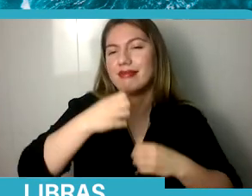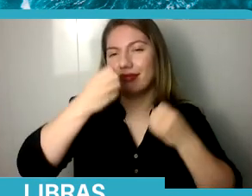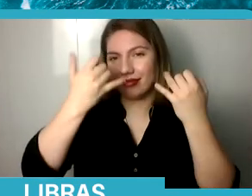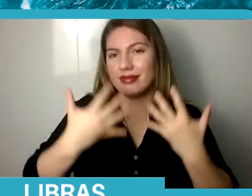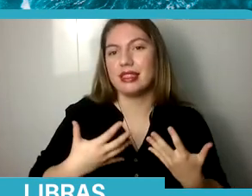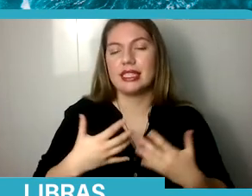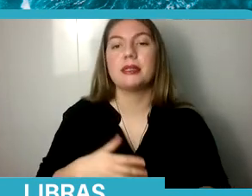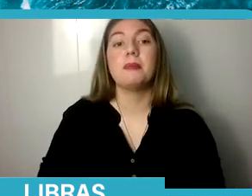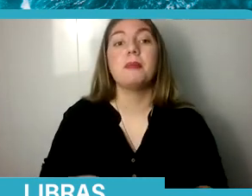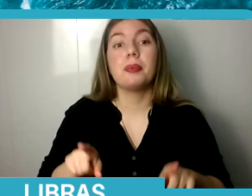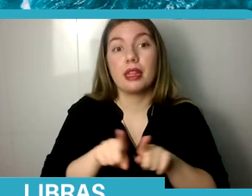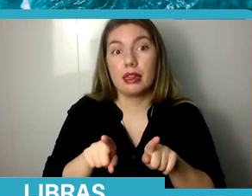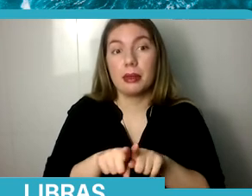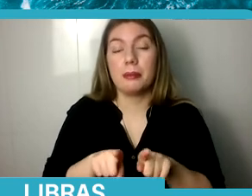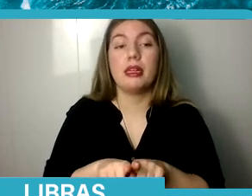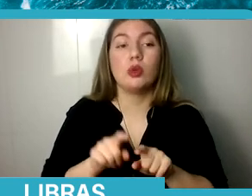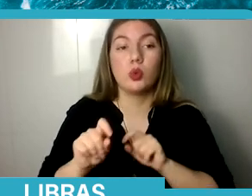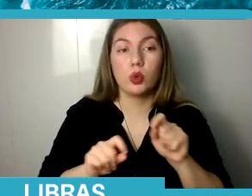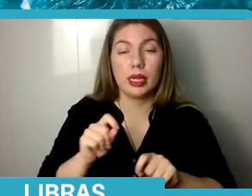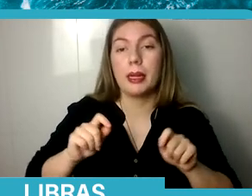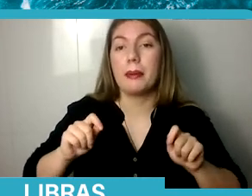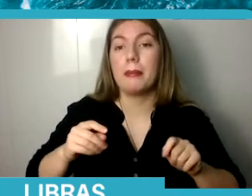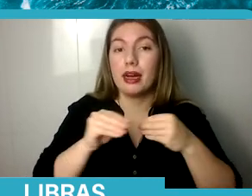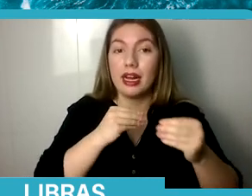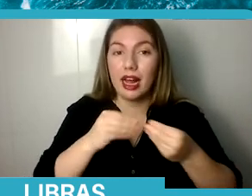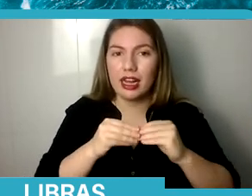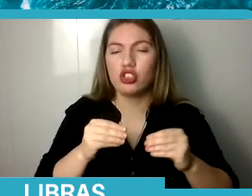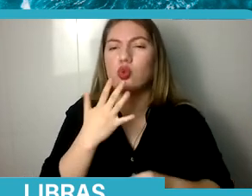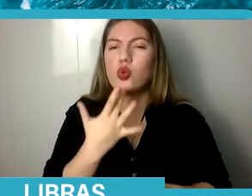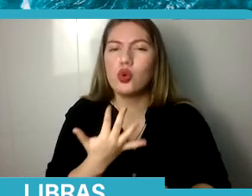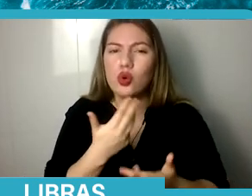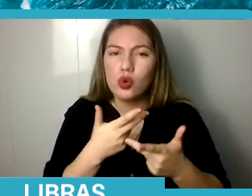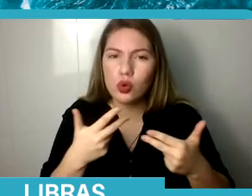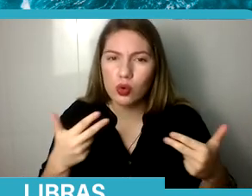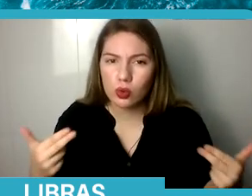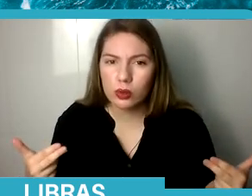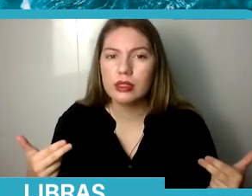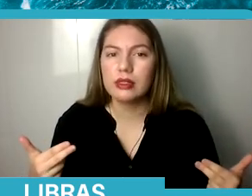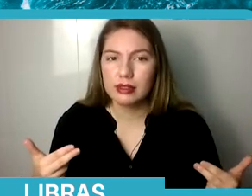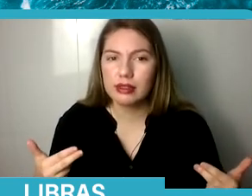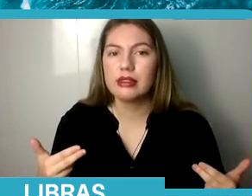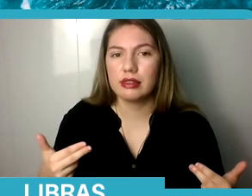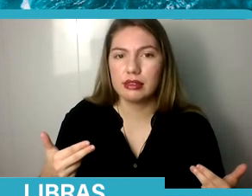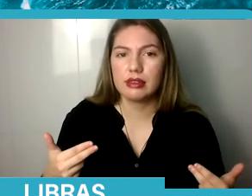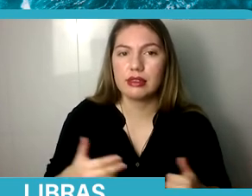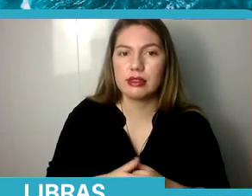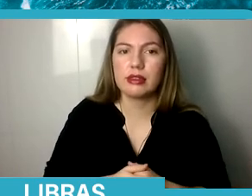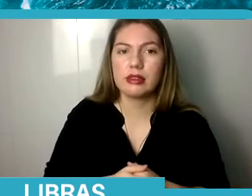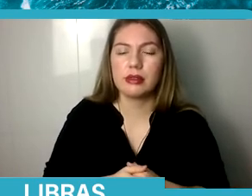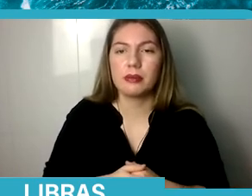embalagens de plástico virgem de cores né É sim naquelas coisas roxas e tá bom